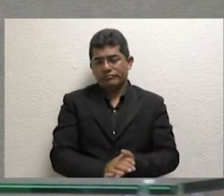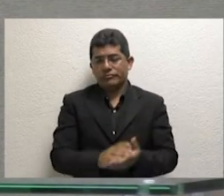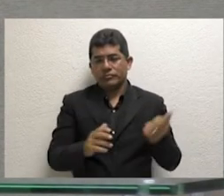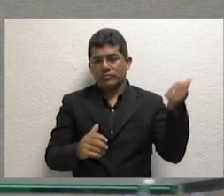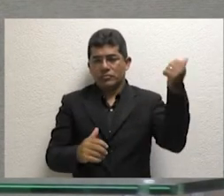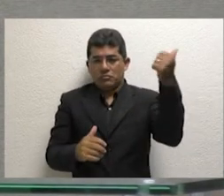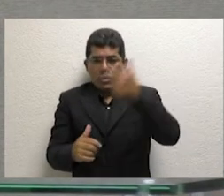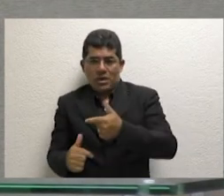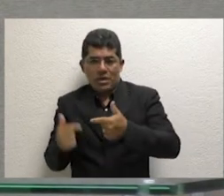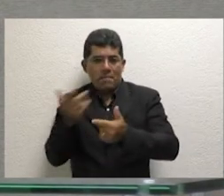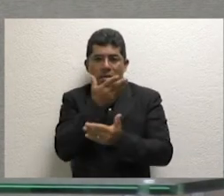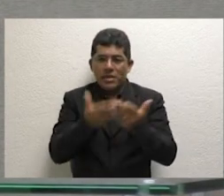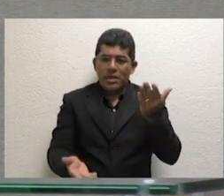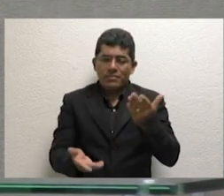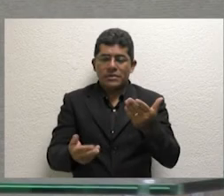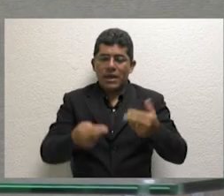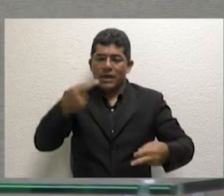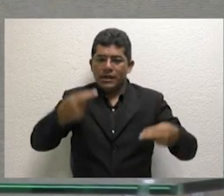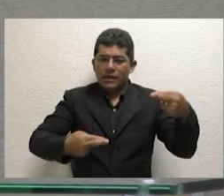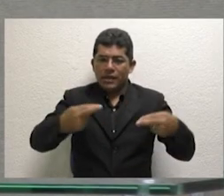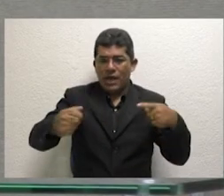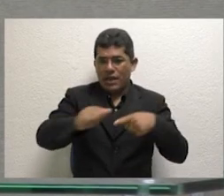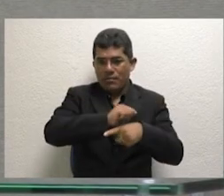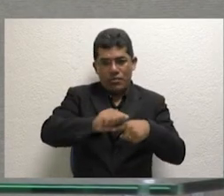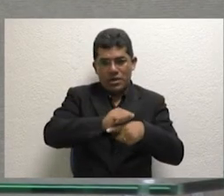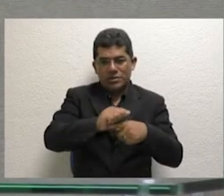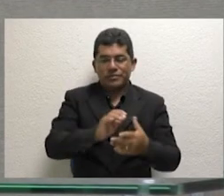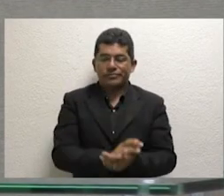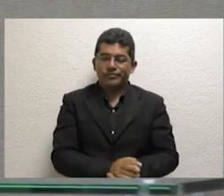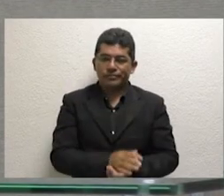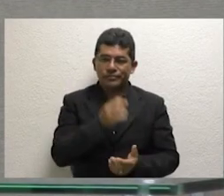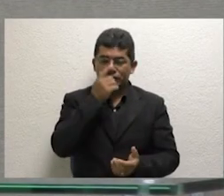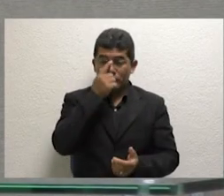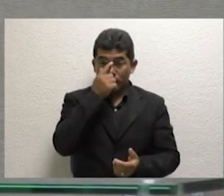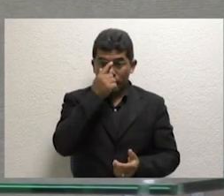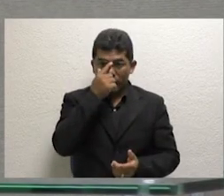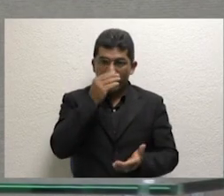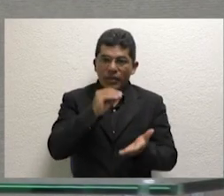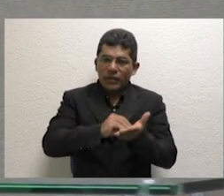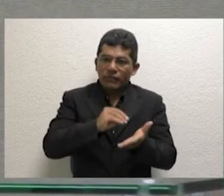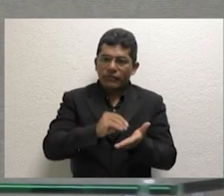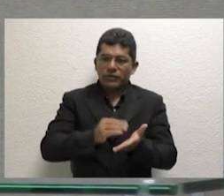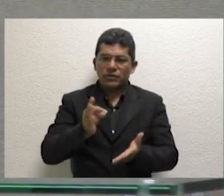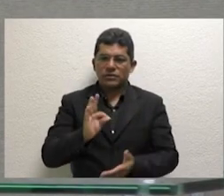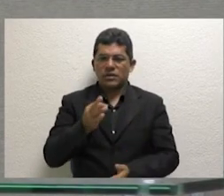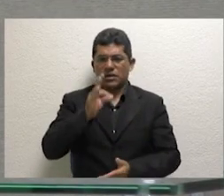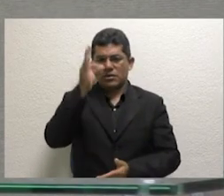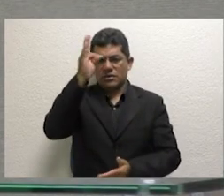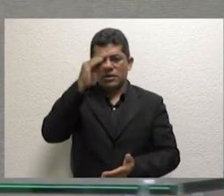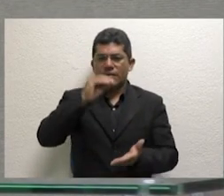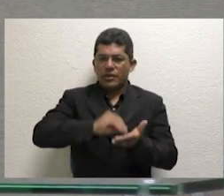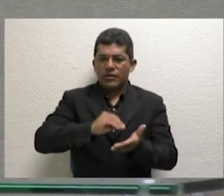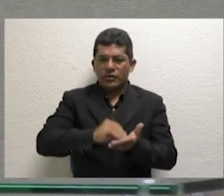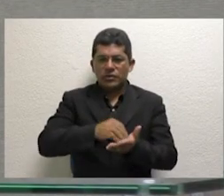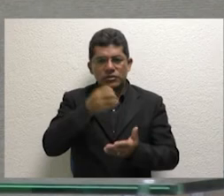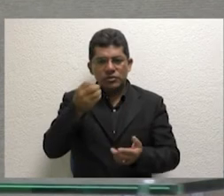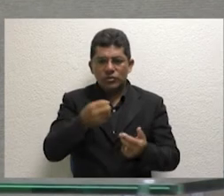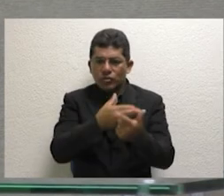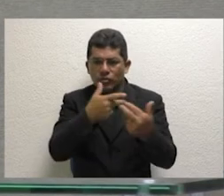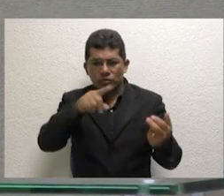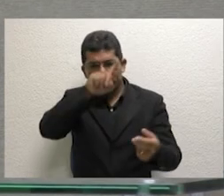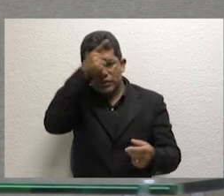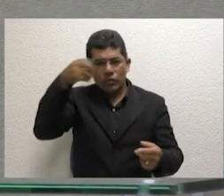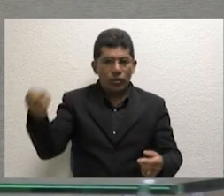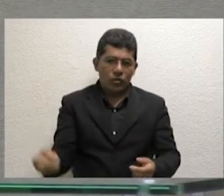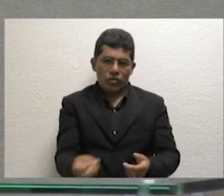perdemos a guerra da borracha na falta de tecnologia e na falta de inovação foi